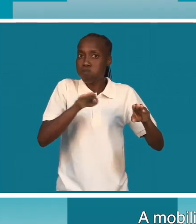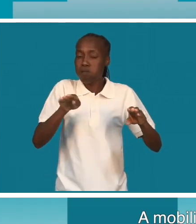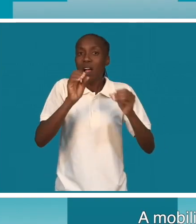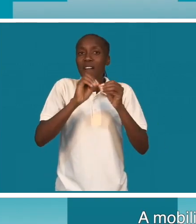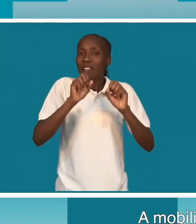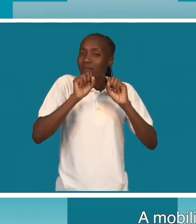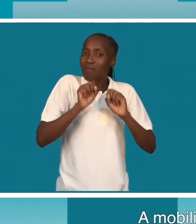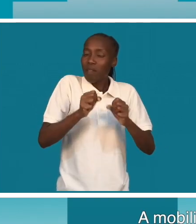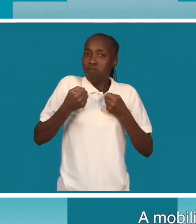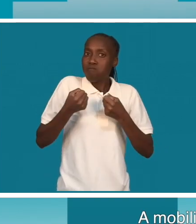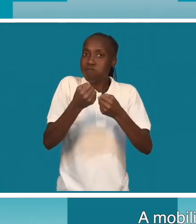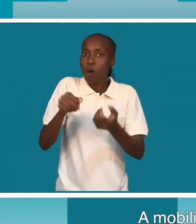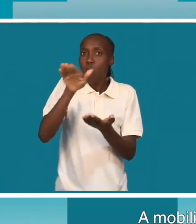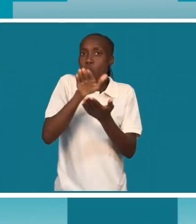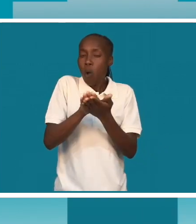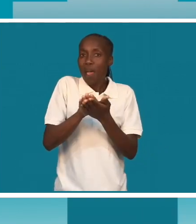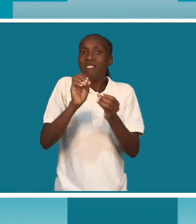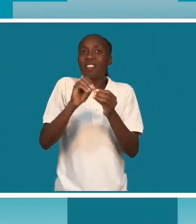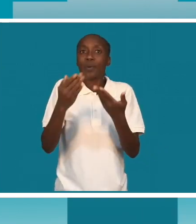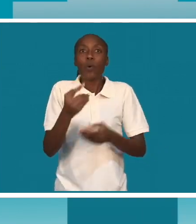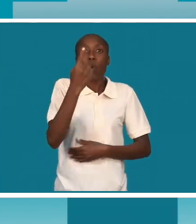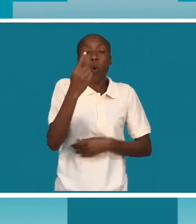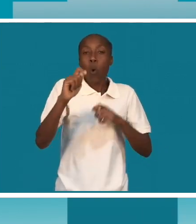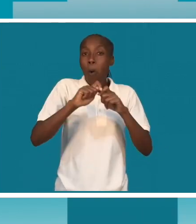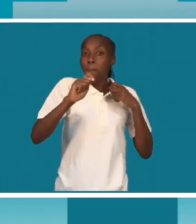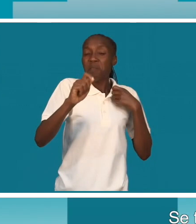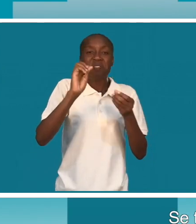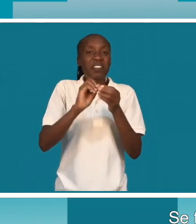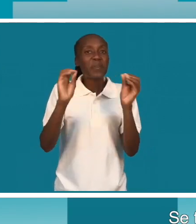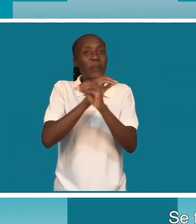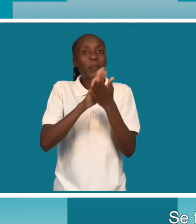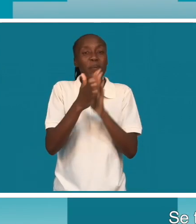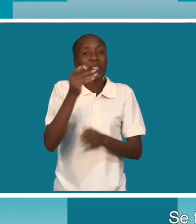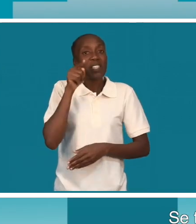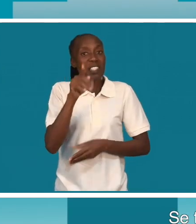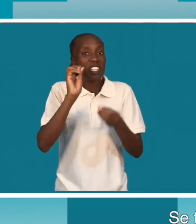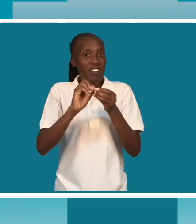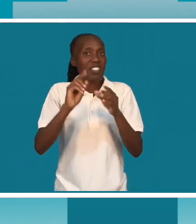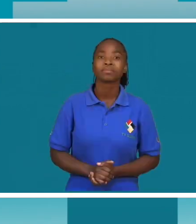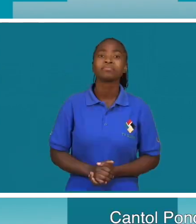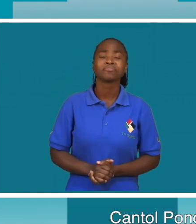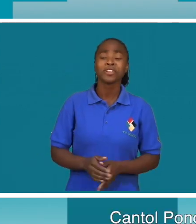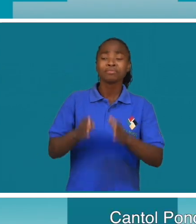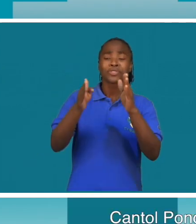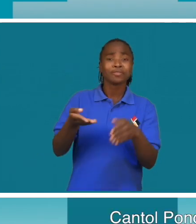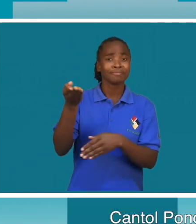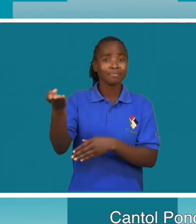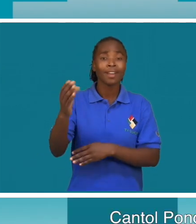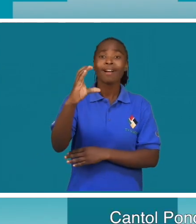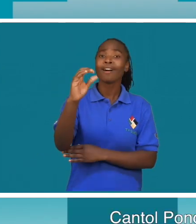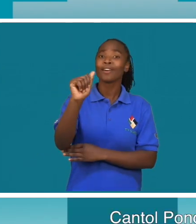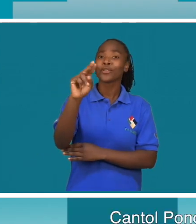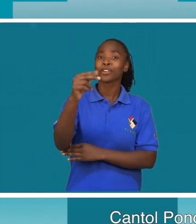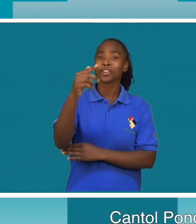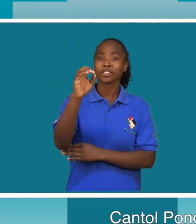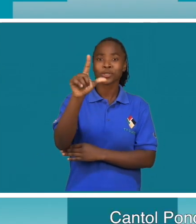estacionar de melhor que 10 metros. Isso não faz. Se assim houvesse, seria muito bom. Cantol Ponja,